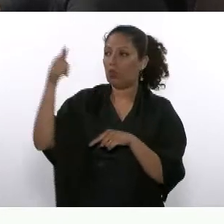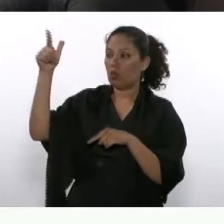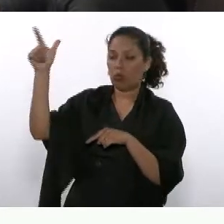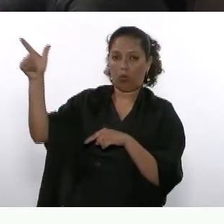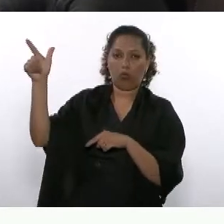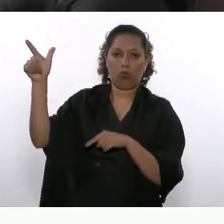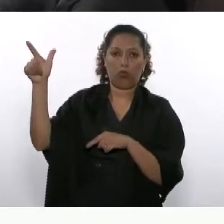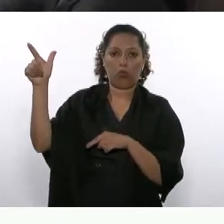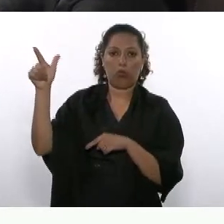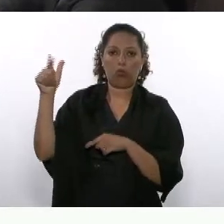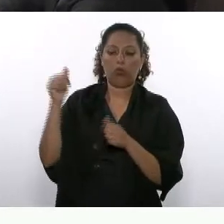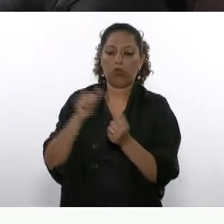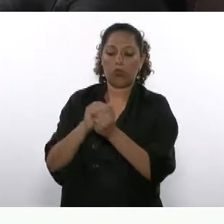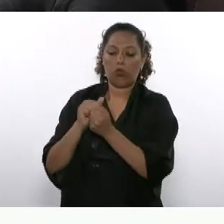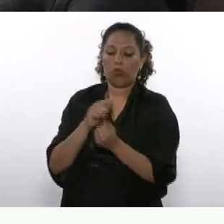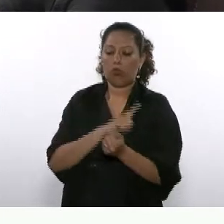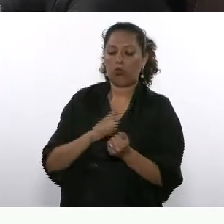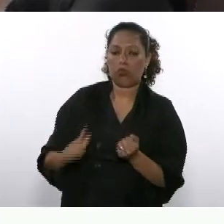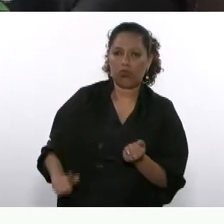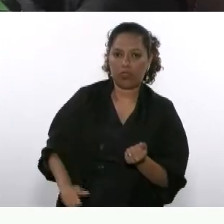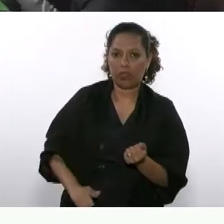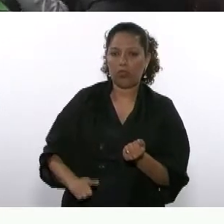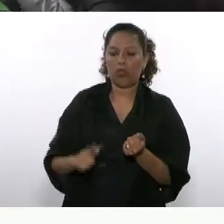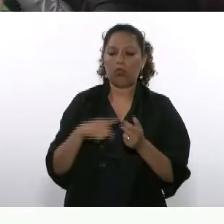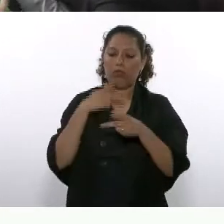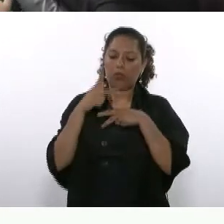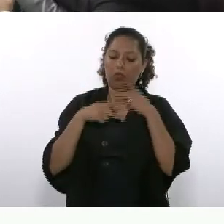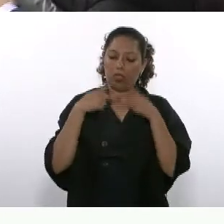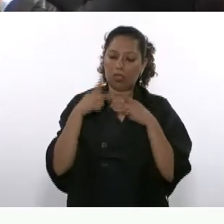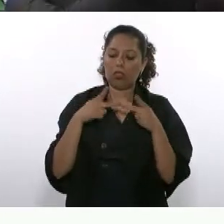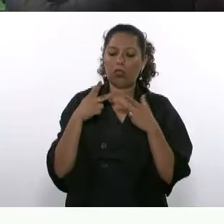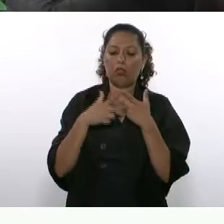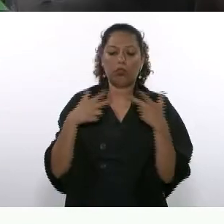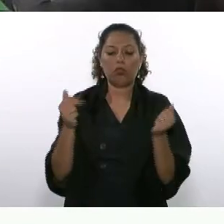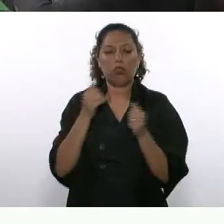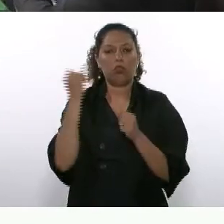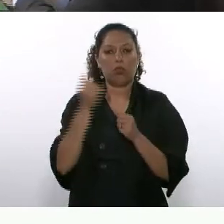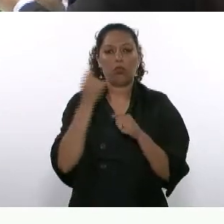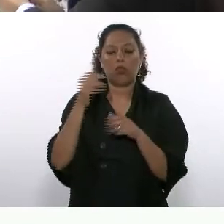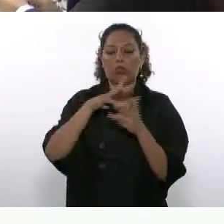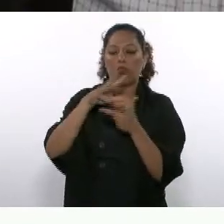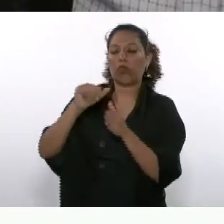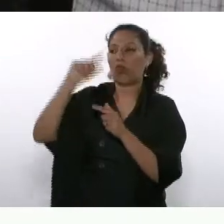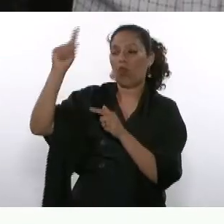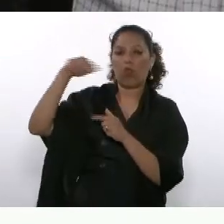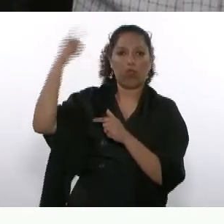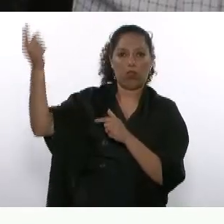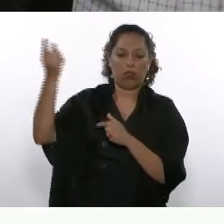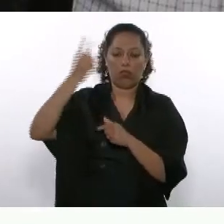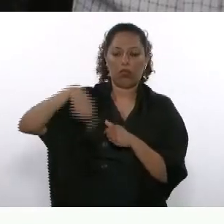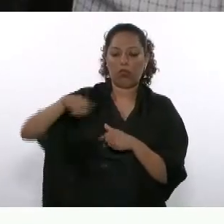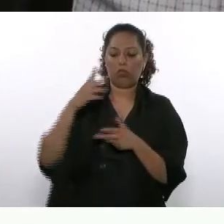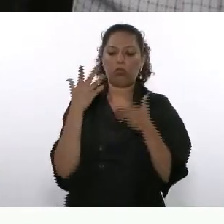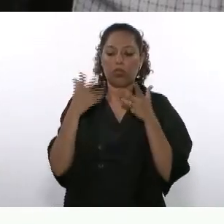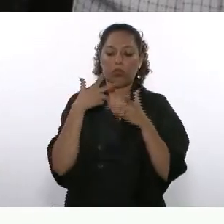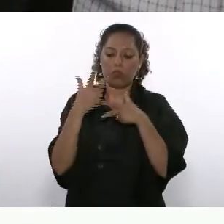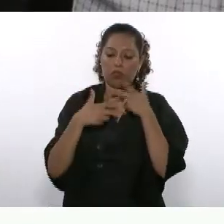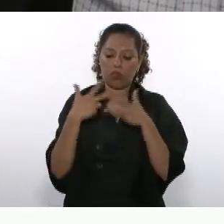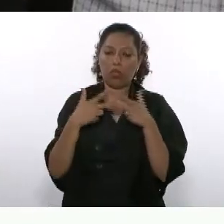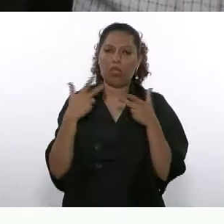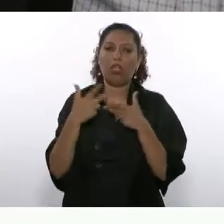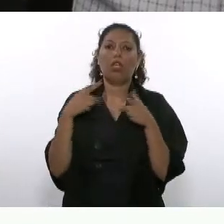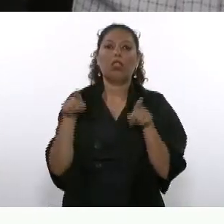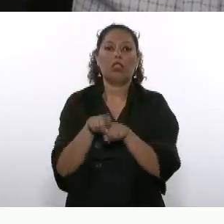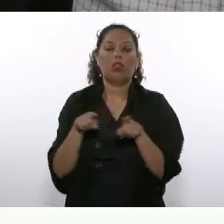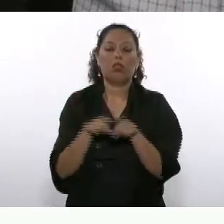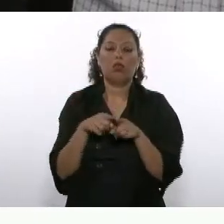o governador. Esse evento é um dos eventos mais importantes do mundo e a ideia é não só trazer mais negócios, mais turistas, mas